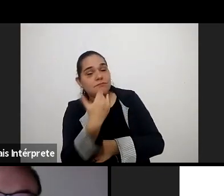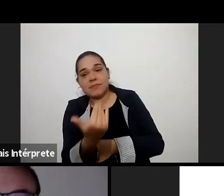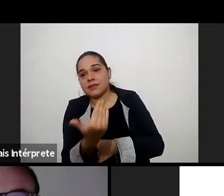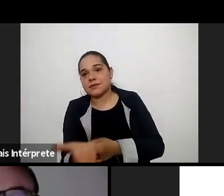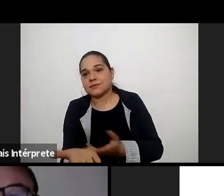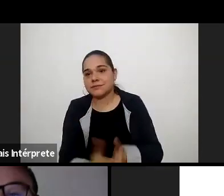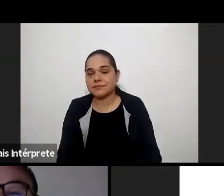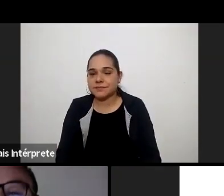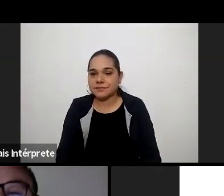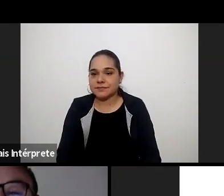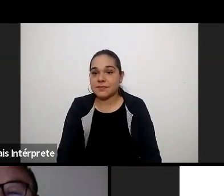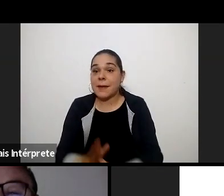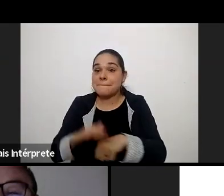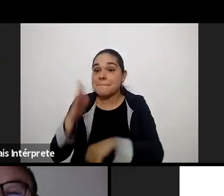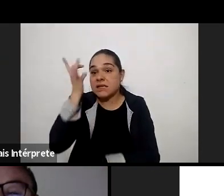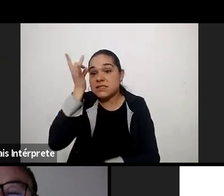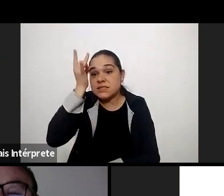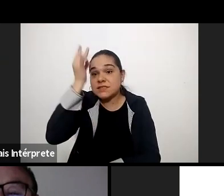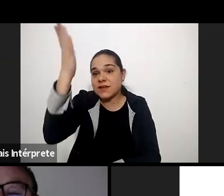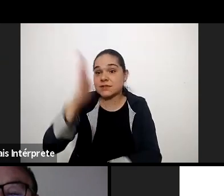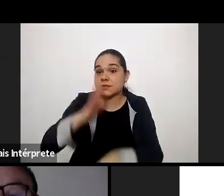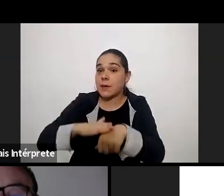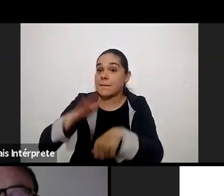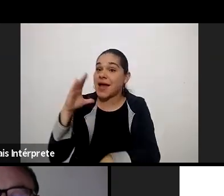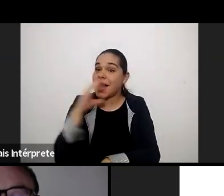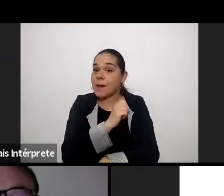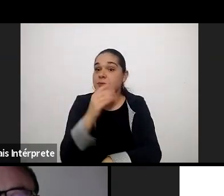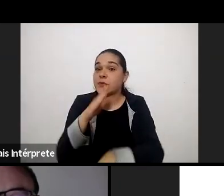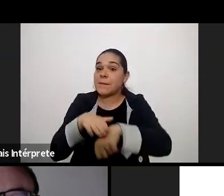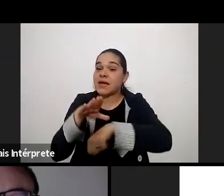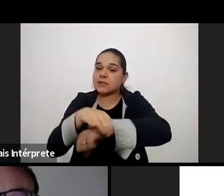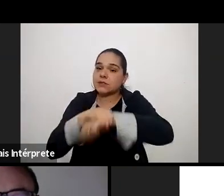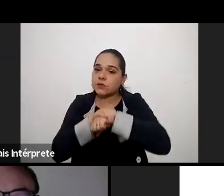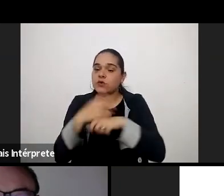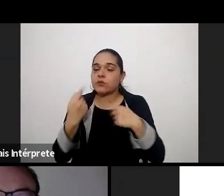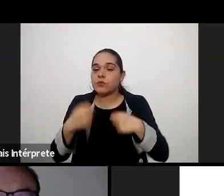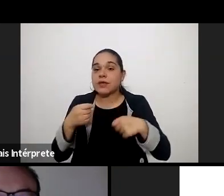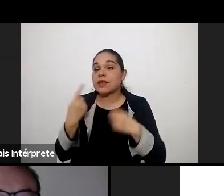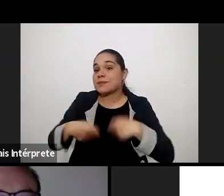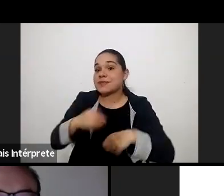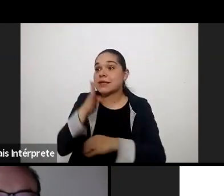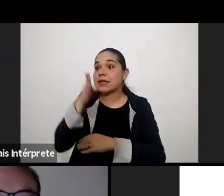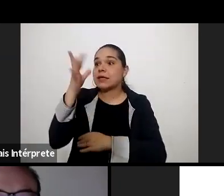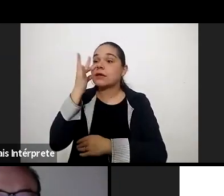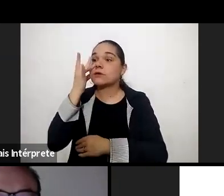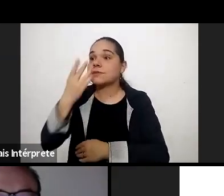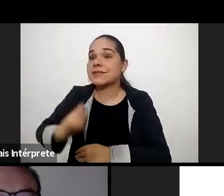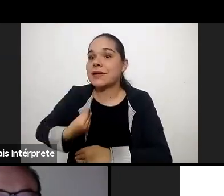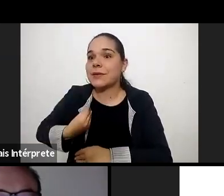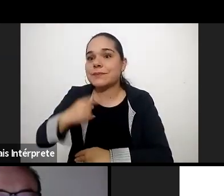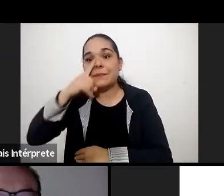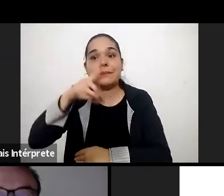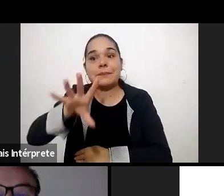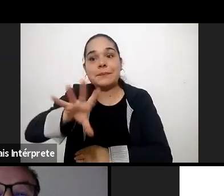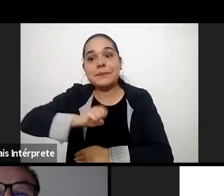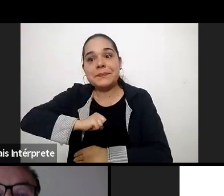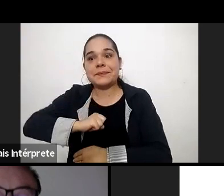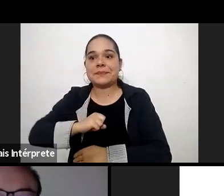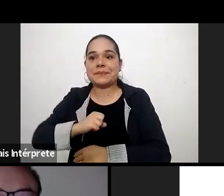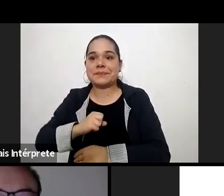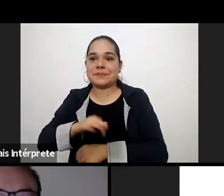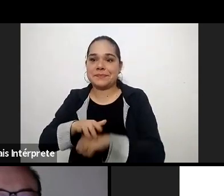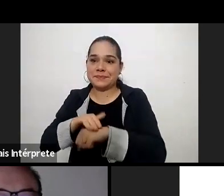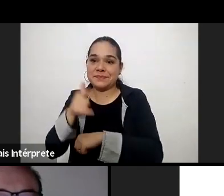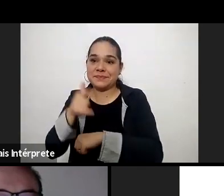que então é eu sei que tem alguns companheiros que já falaram que tem algo parecido nas